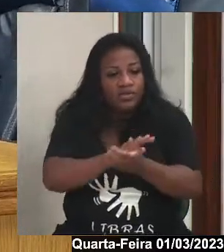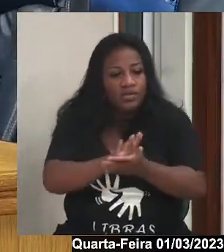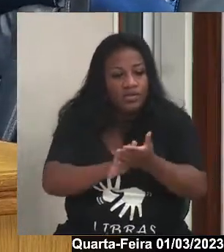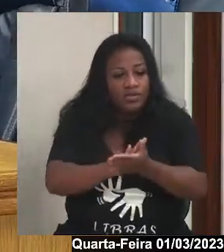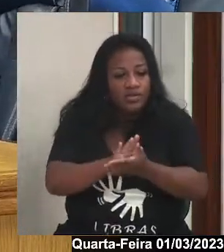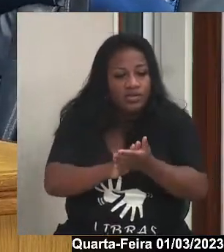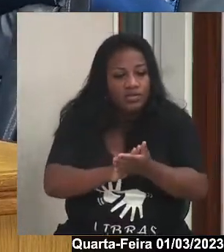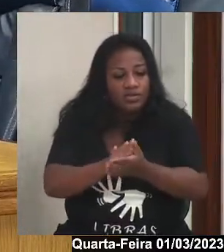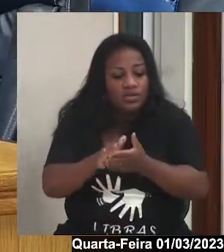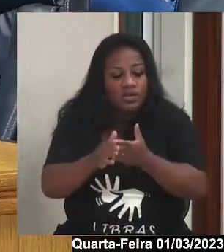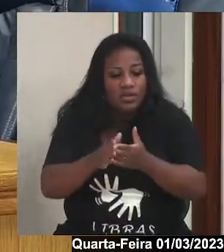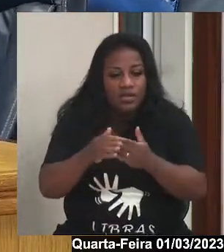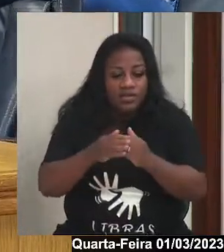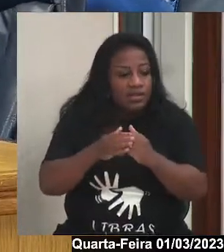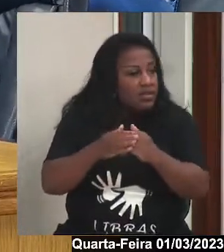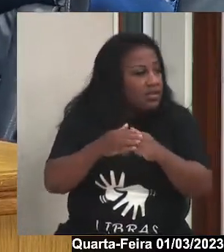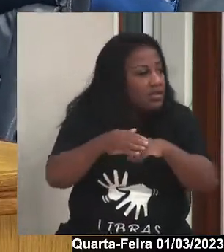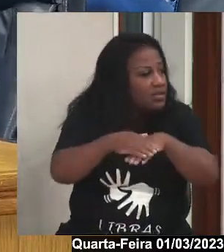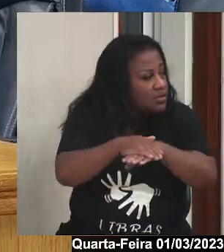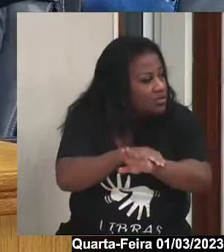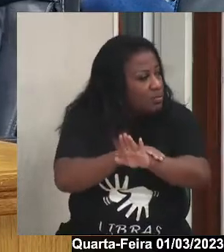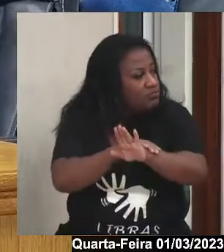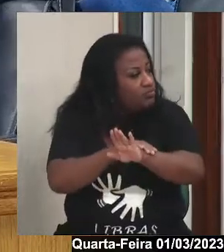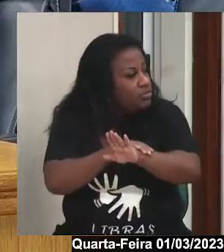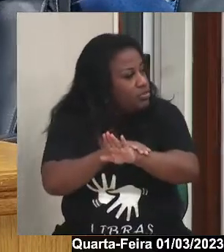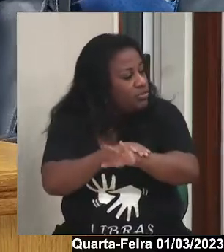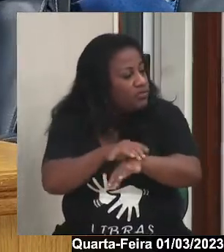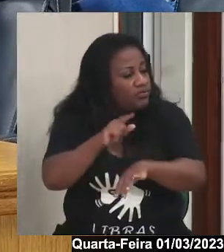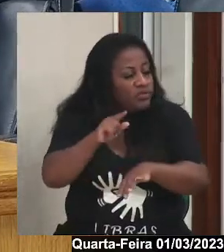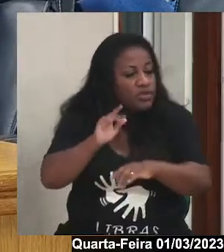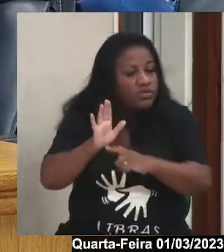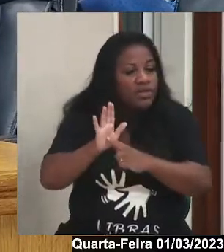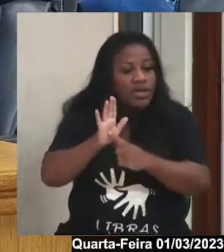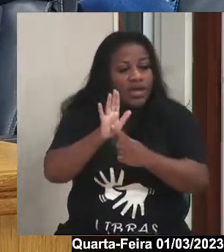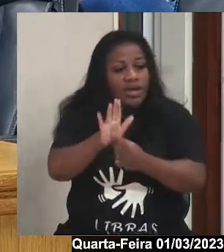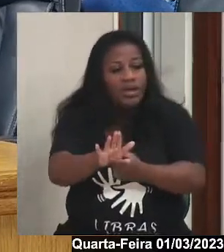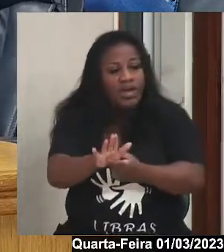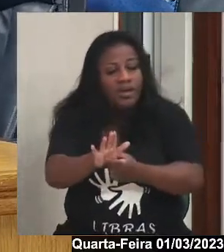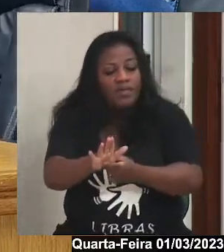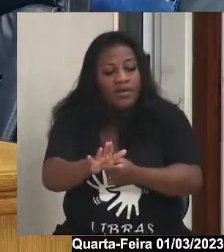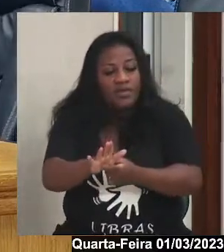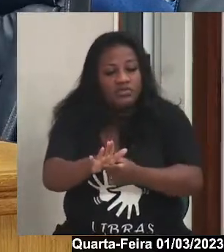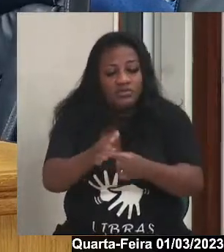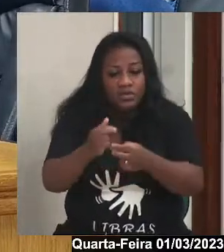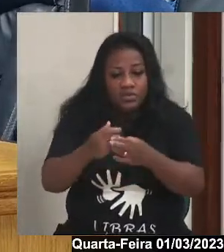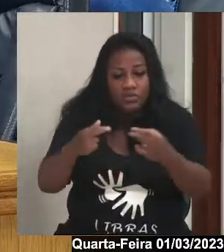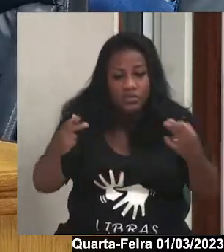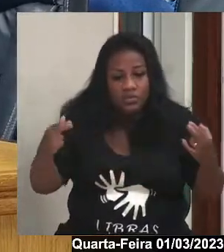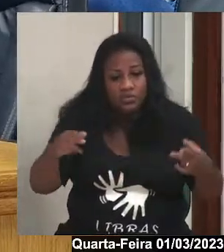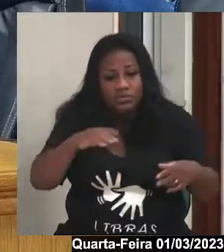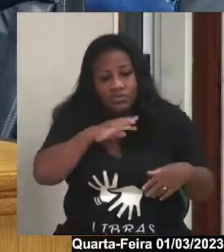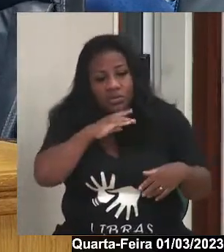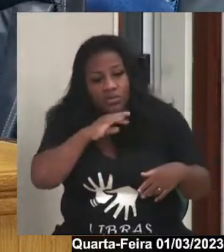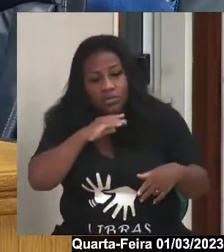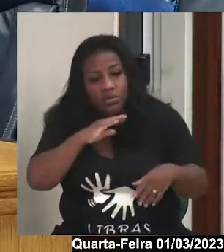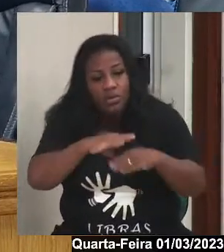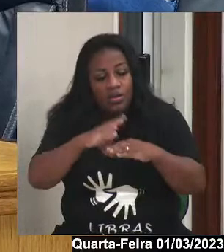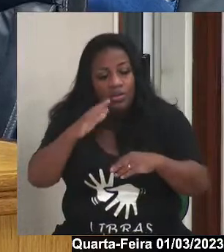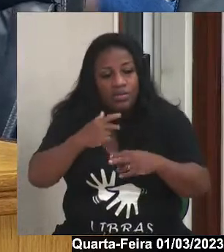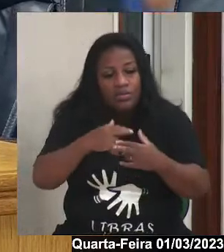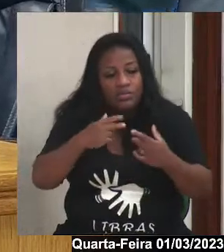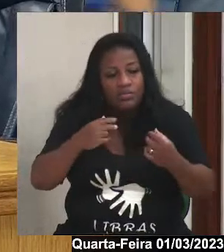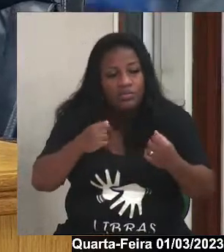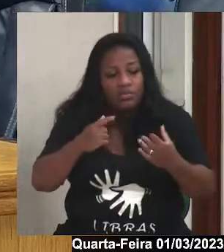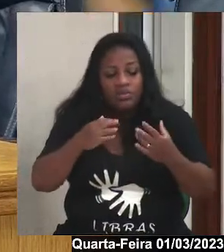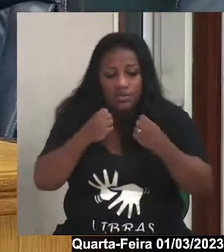faz. O senhor, já falei aqui para o senhor que o senhor só aparece, né, no tempo que as coisas estão ruins. Quando as coisas estão